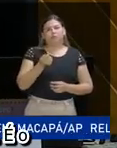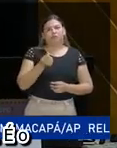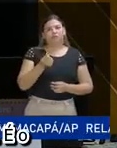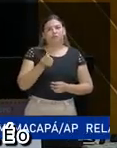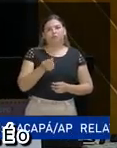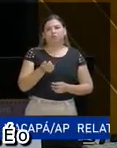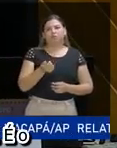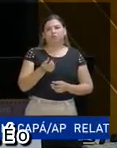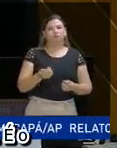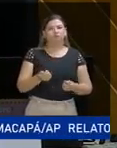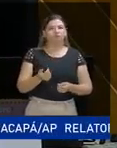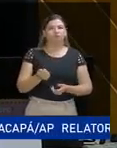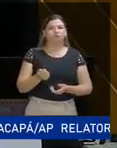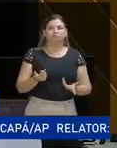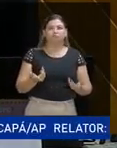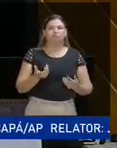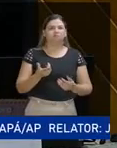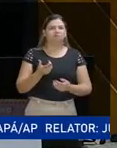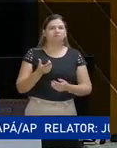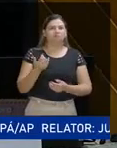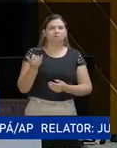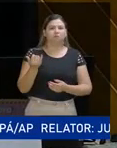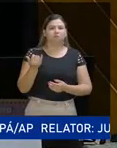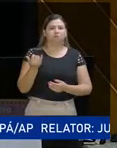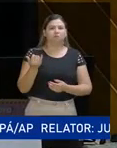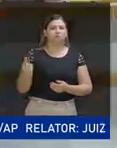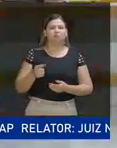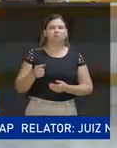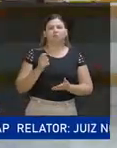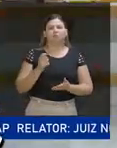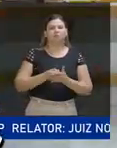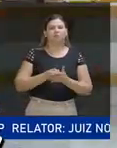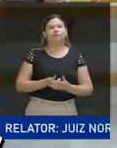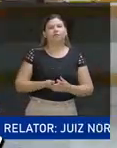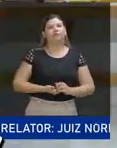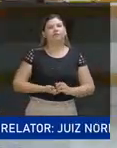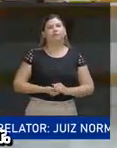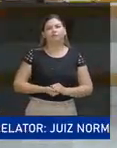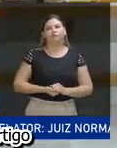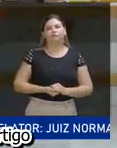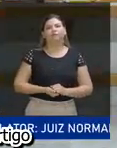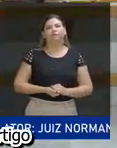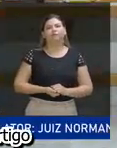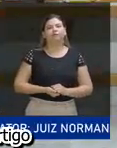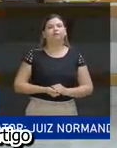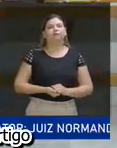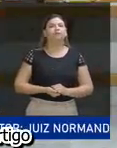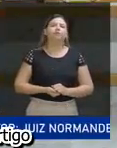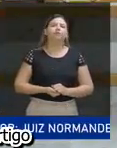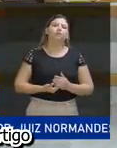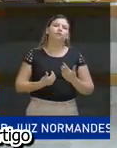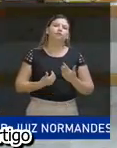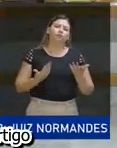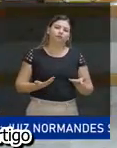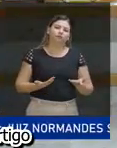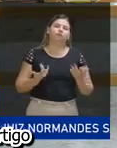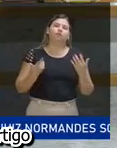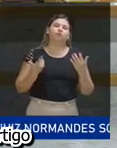Origem erário. Macapá, barra P, relator, relatório, juiz excelência. Normando Souza. Senhora Procuradora. Foco na parte central da mesa.